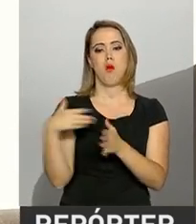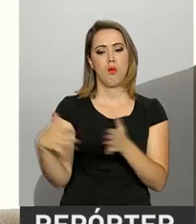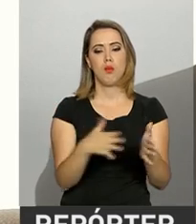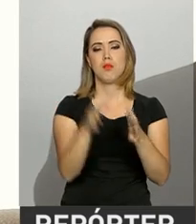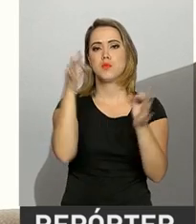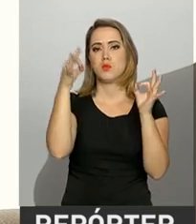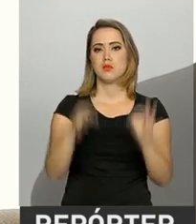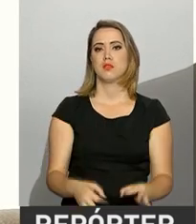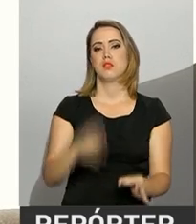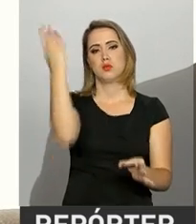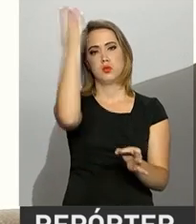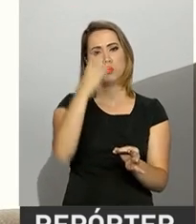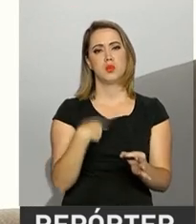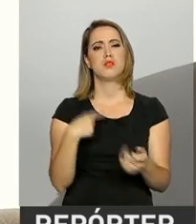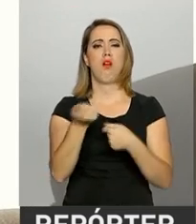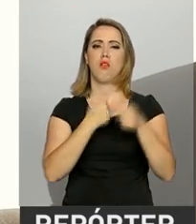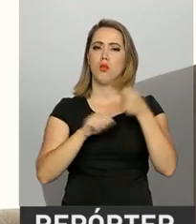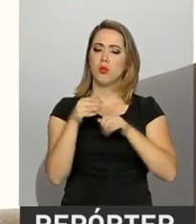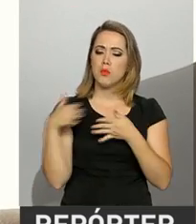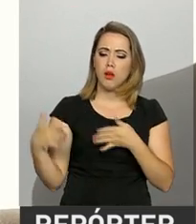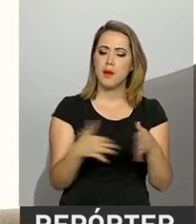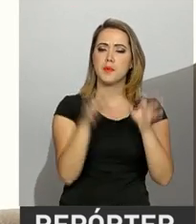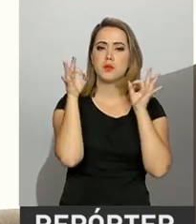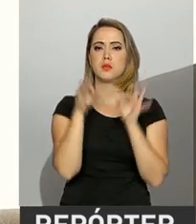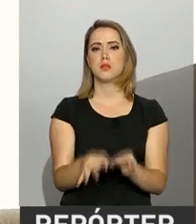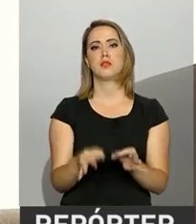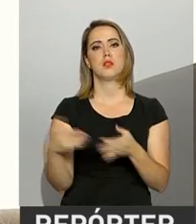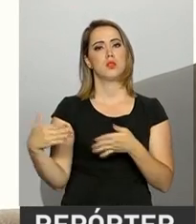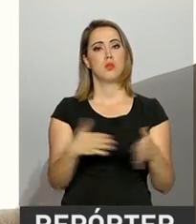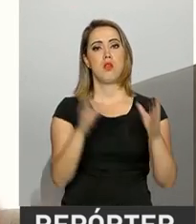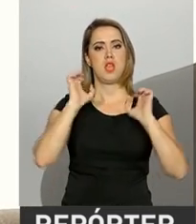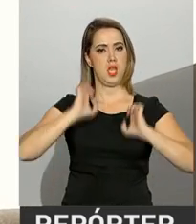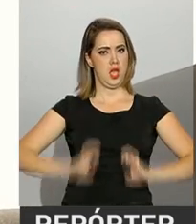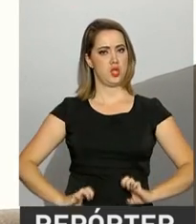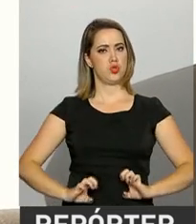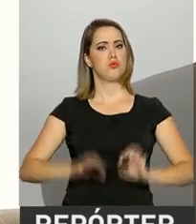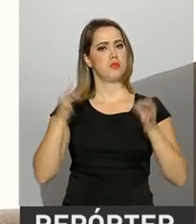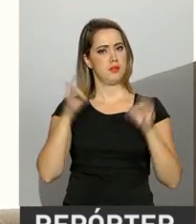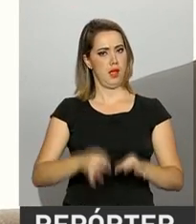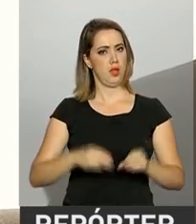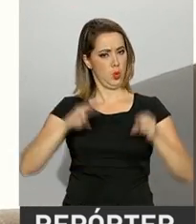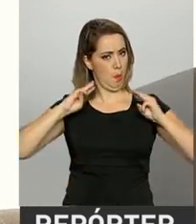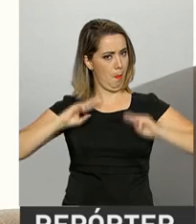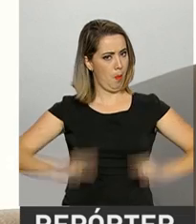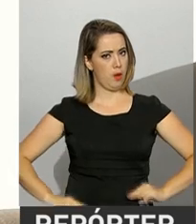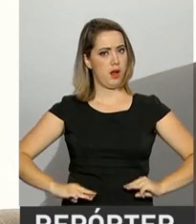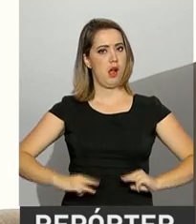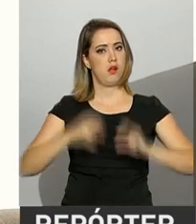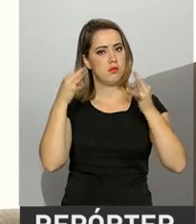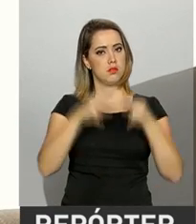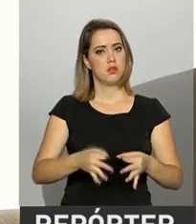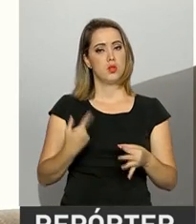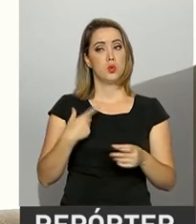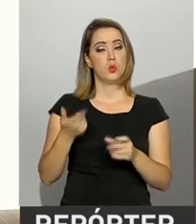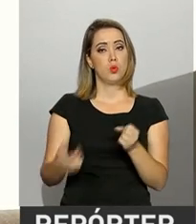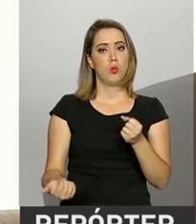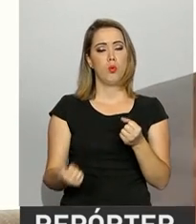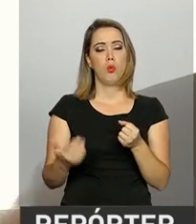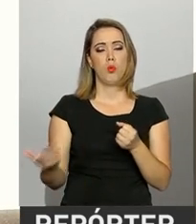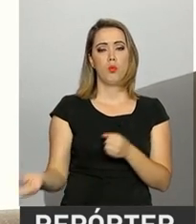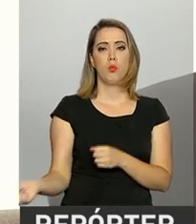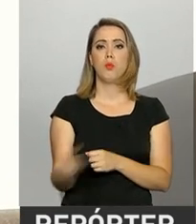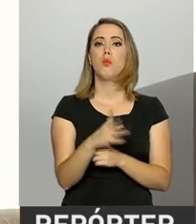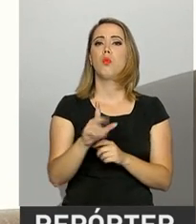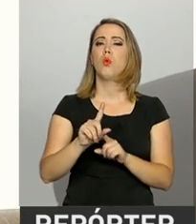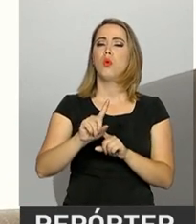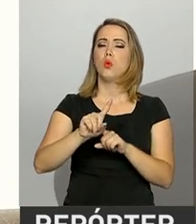trilhos significa nos trilhos econômicos nos trilhos éticos nos trilhos Morais o próximo governo que vier vai encontrar um país